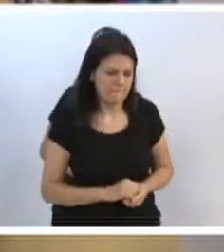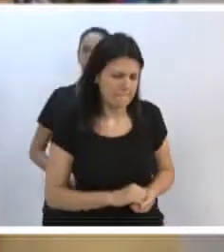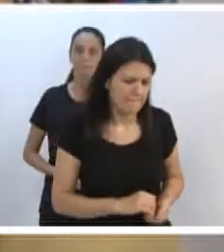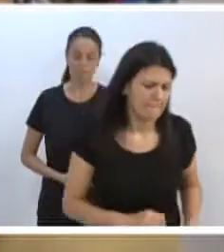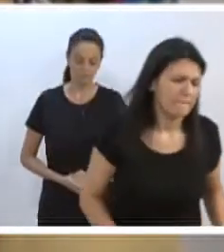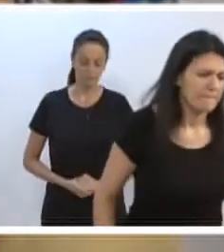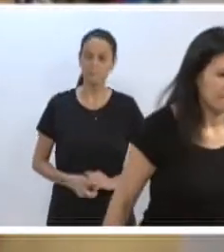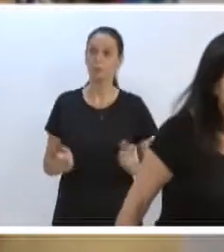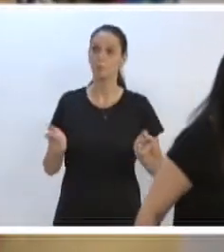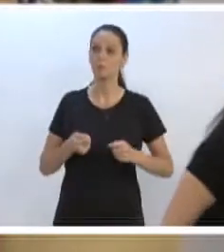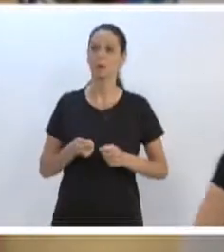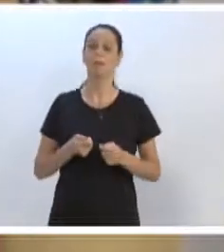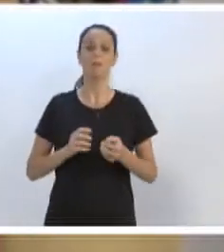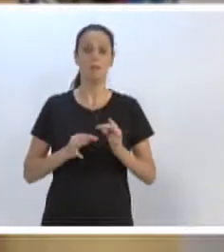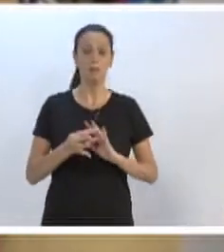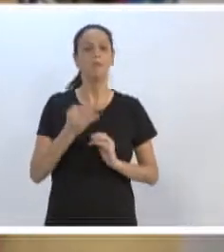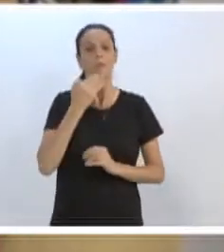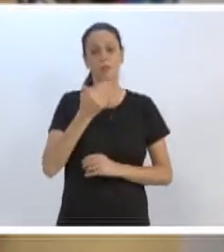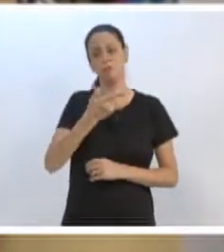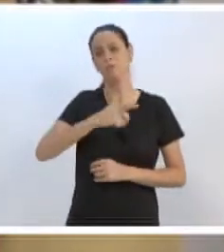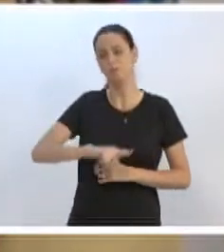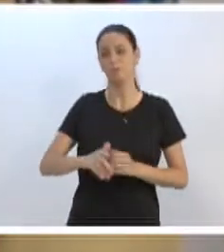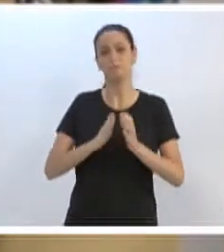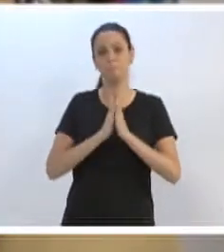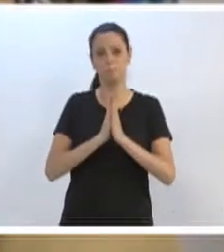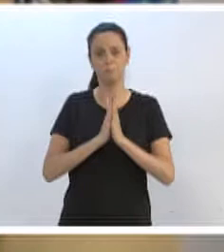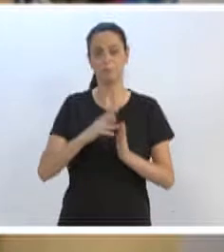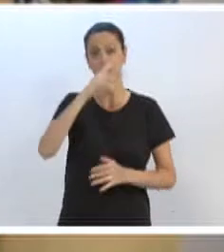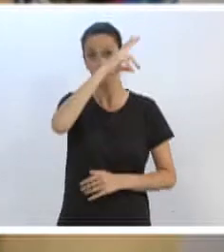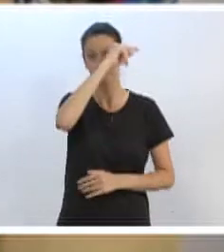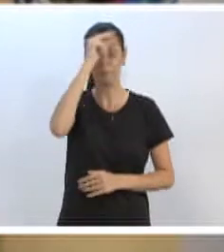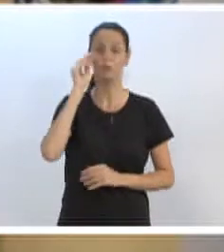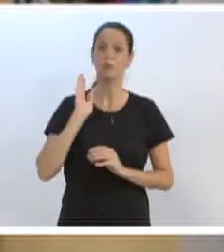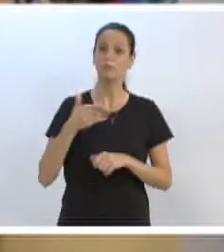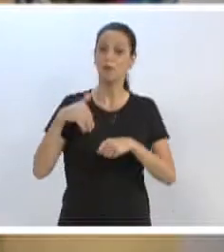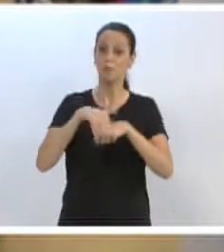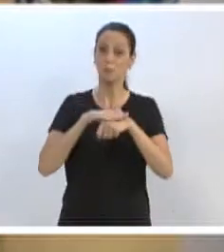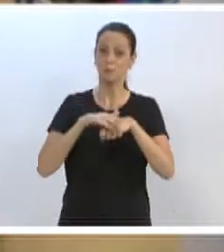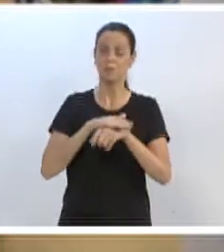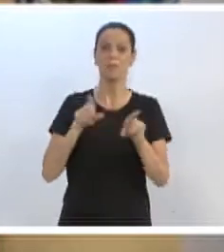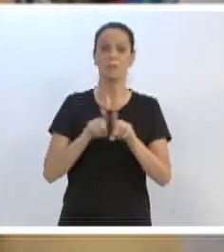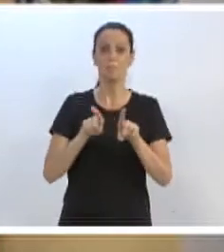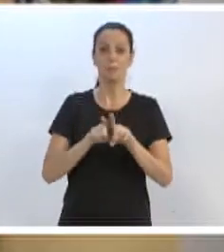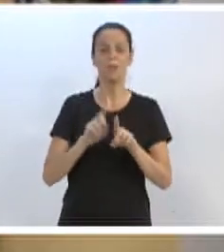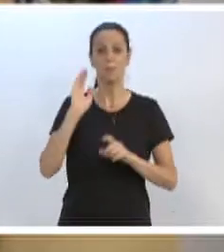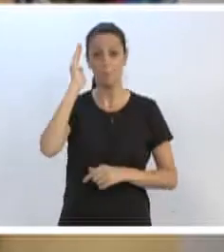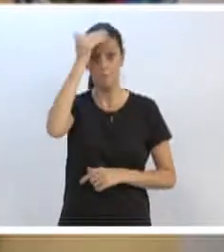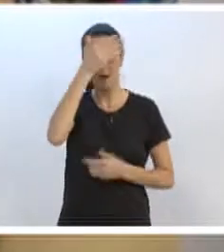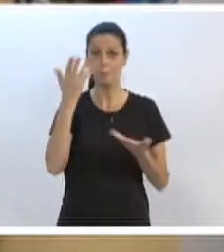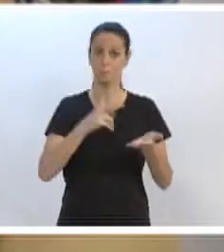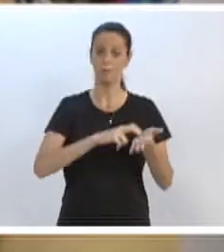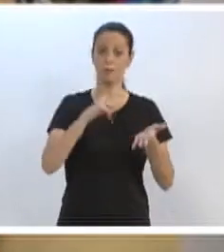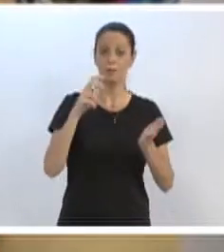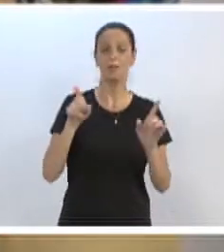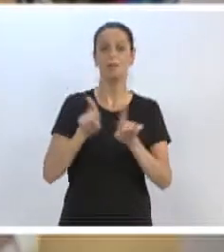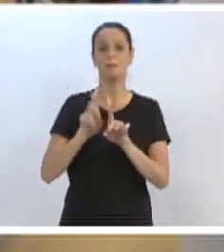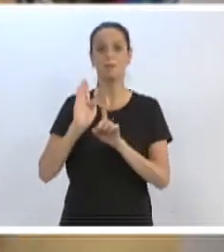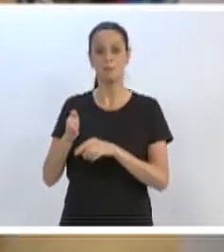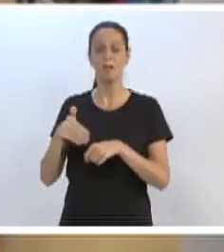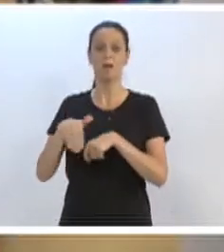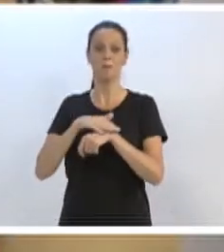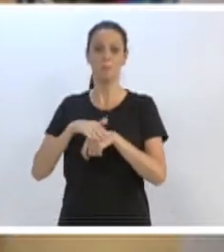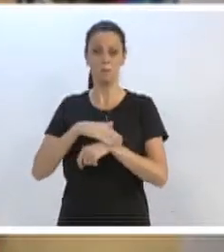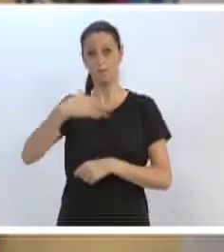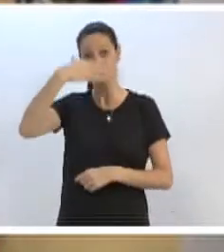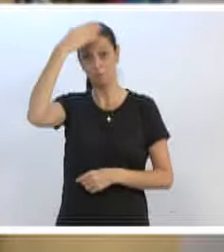possibilidade técnica, eu vou fazer aqui esse apelo novamente à prefeitura, já conversei também com o prefeito hoje de manhã, conversei aqui com o Alexandre Matias, para a